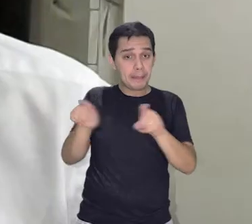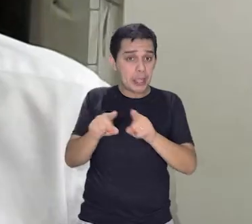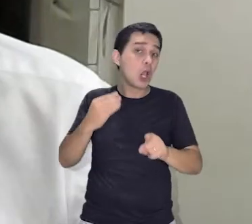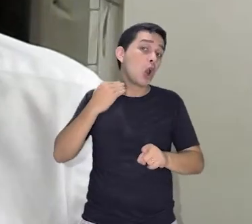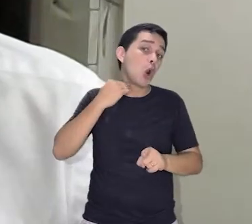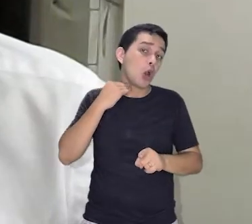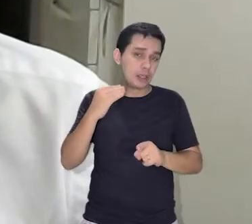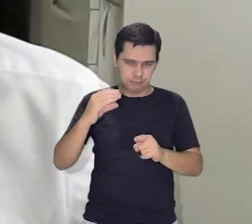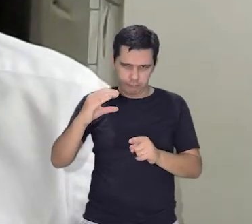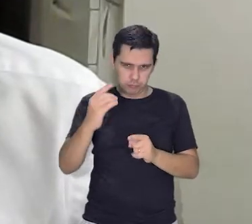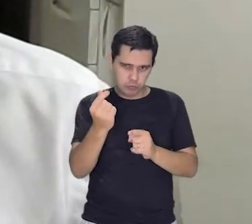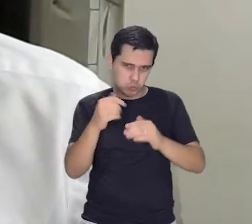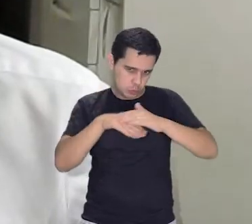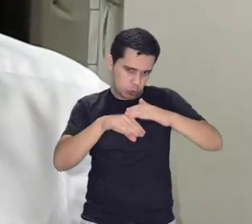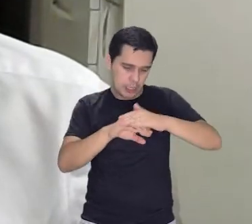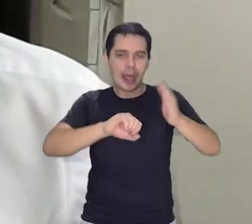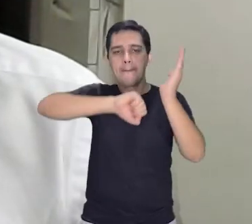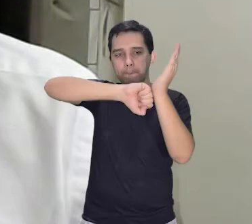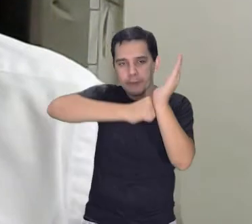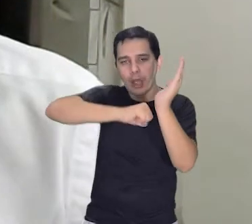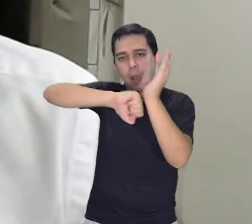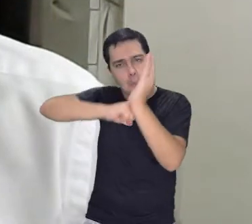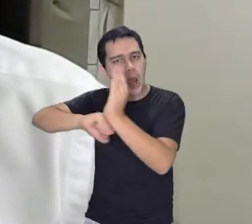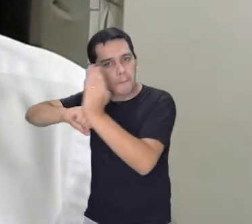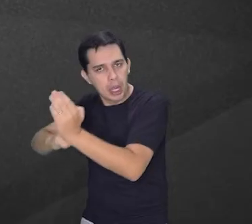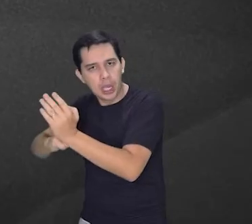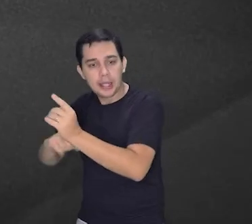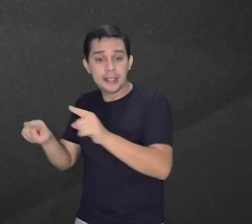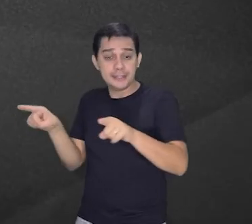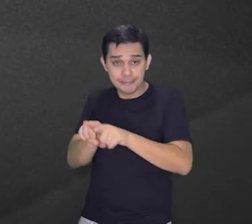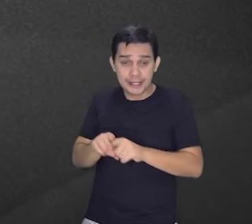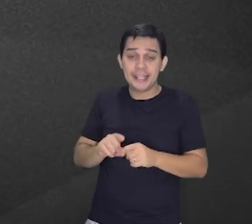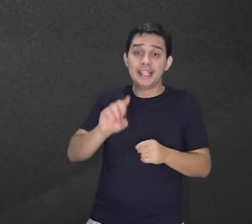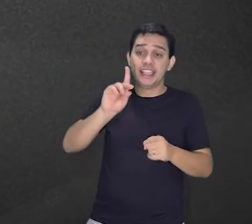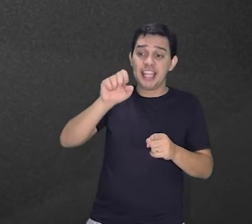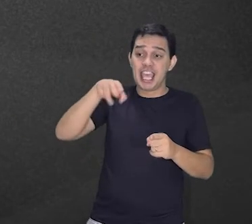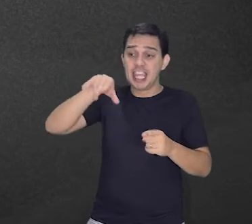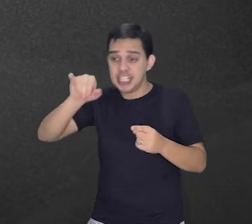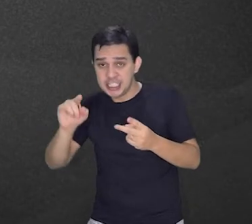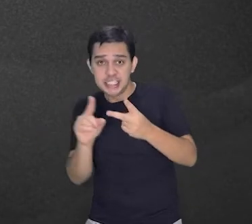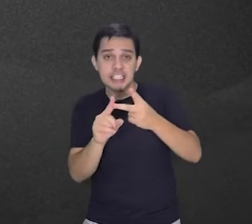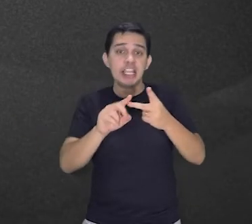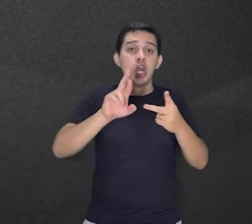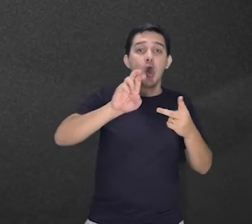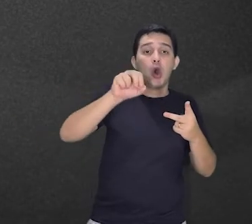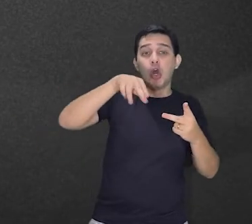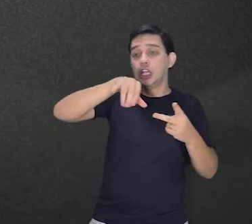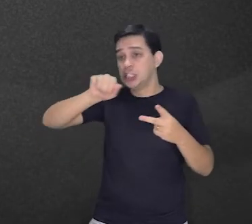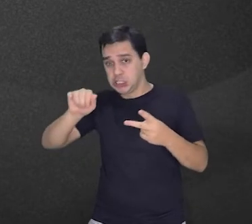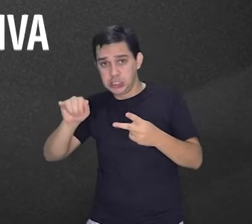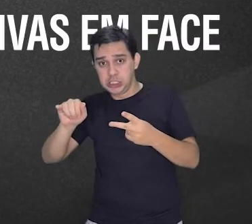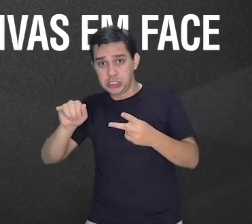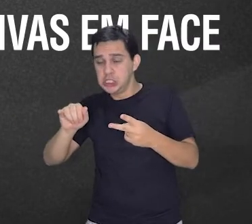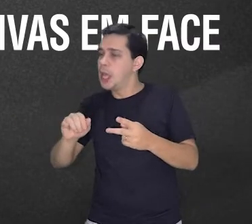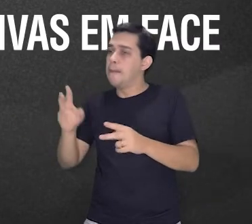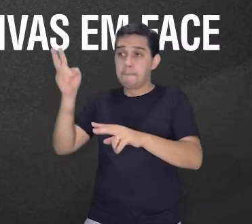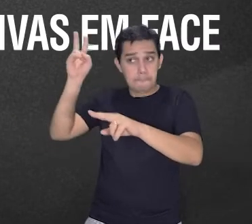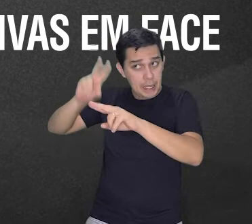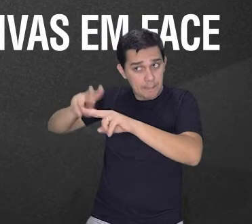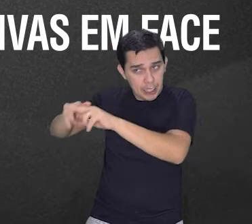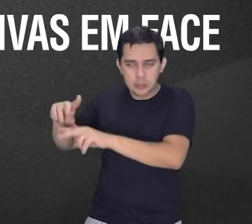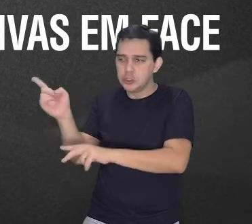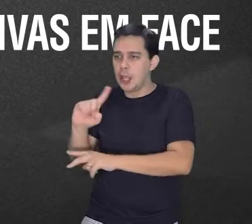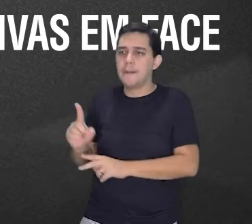bancárias. Além disso, com relação a Denis Lessa e Alexandre, não houve pedido de prisão preventiva, mas foram deferidas